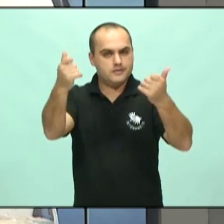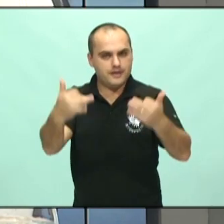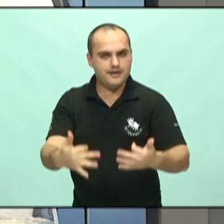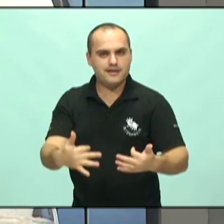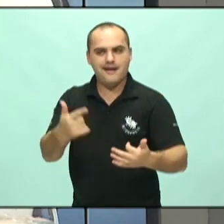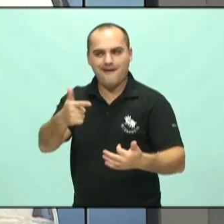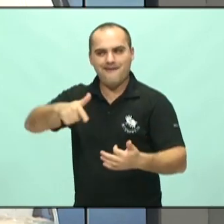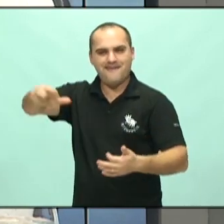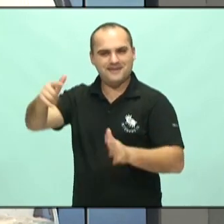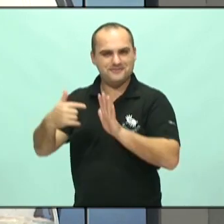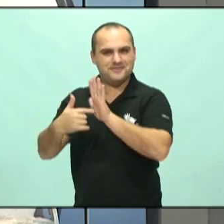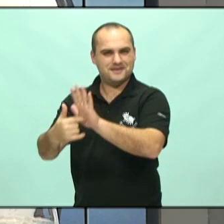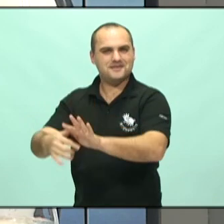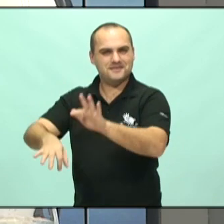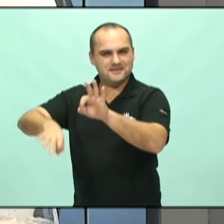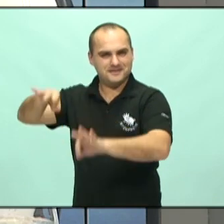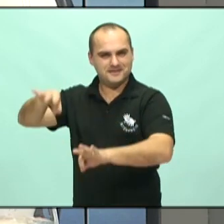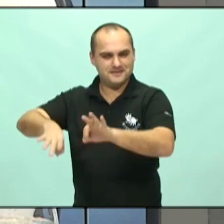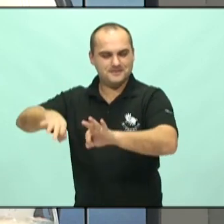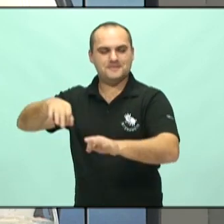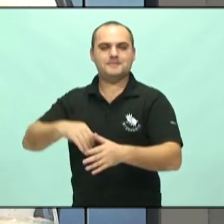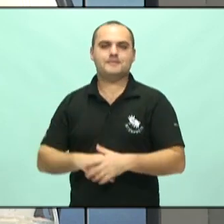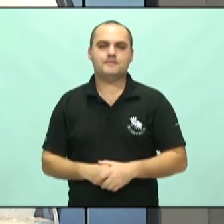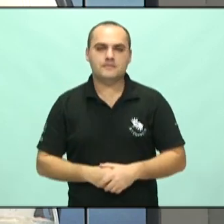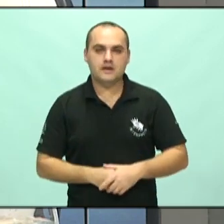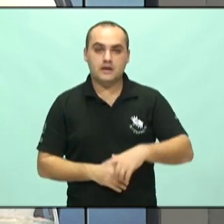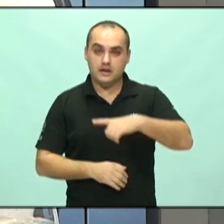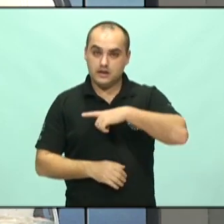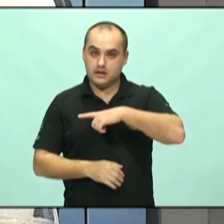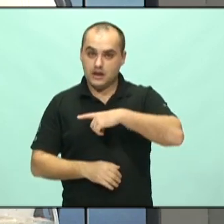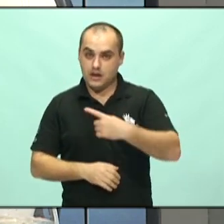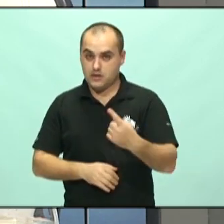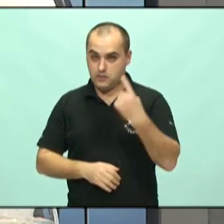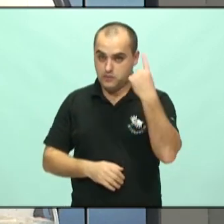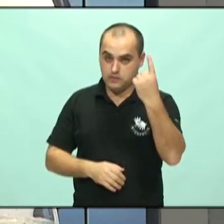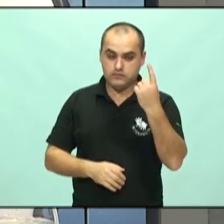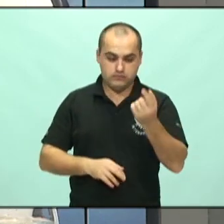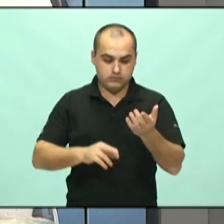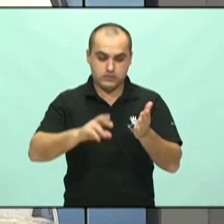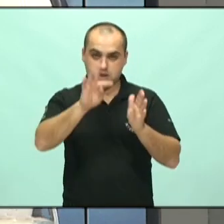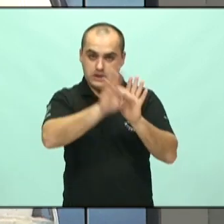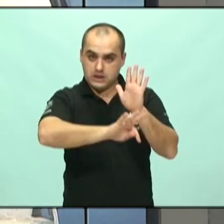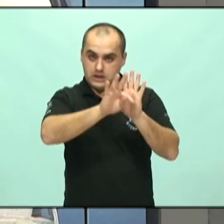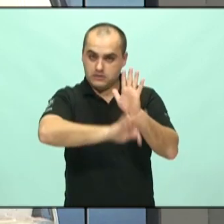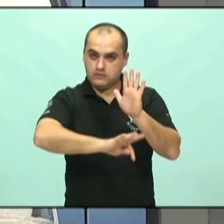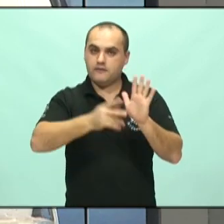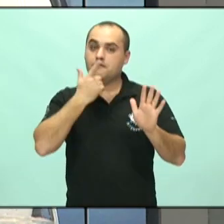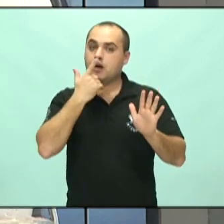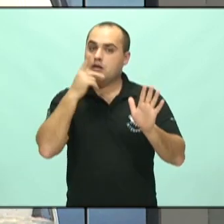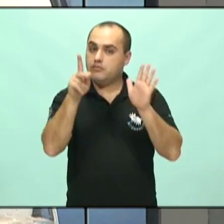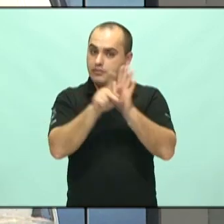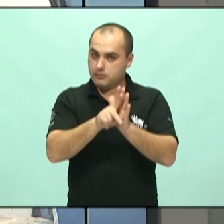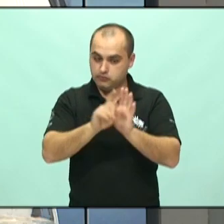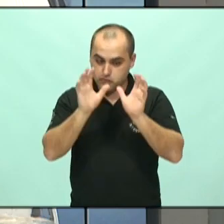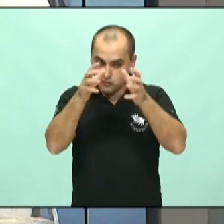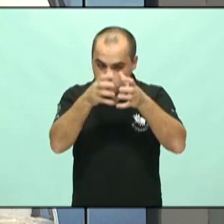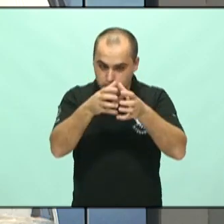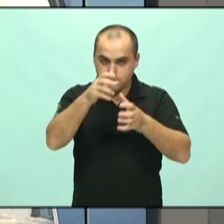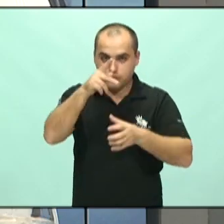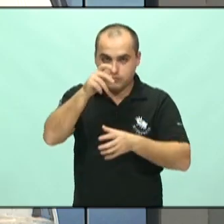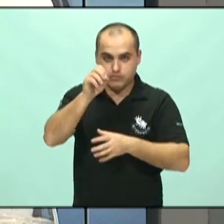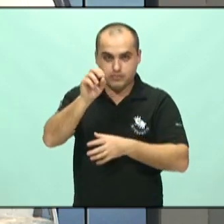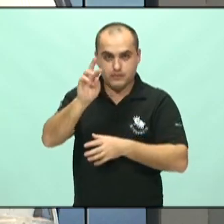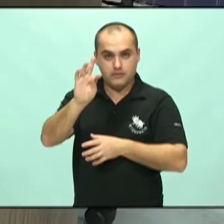Tem um outro artigo que fala propriamente do porto cênico dentro desse lugar nosso, tanto da montagem